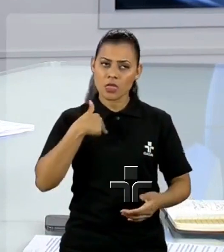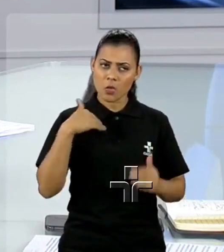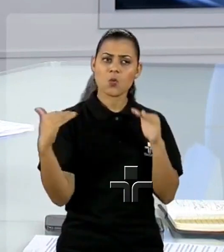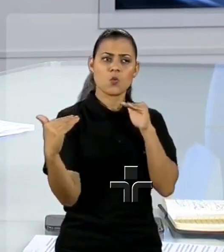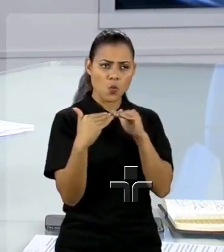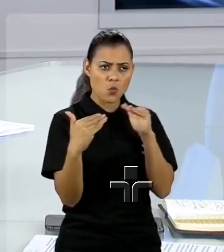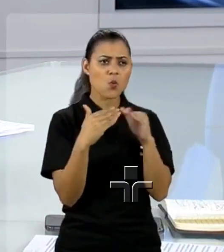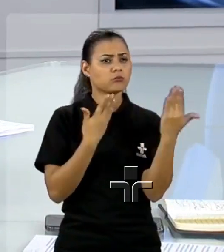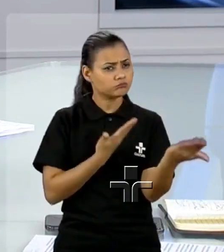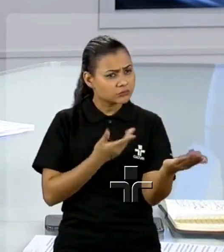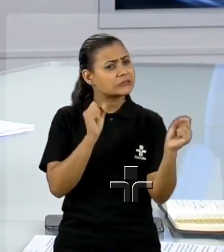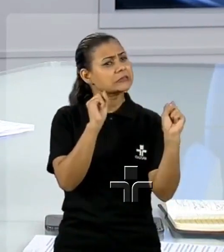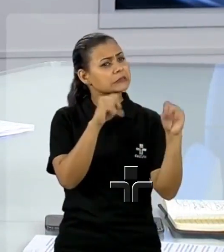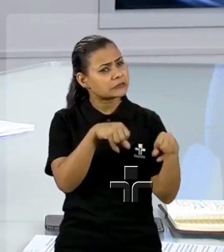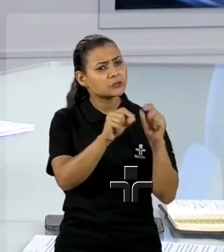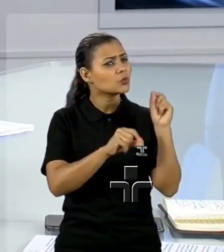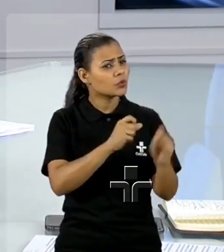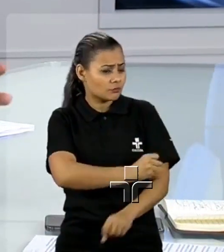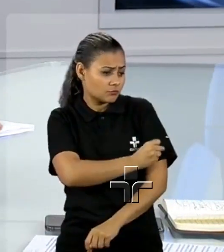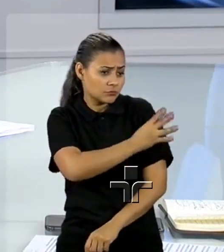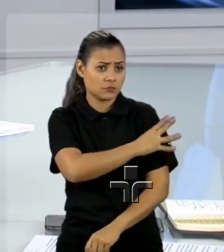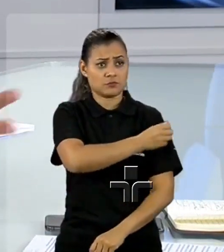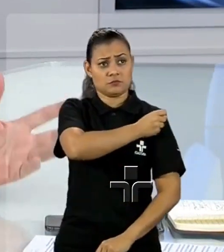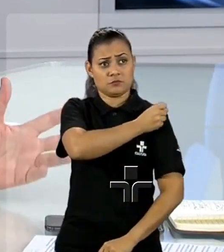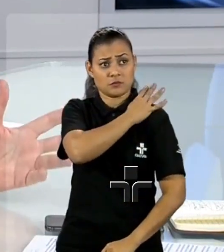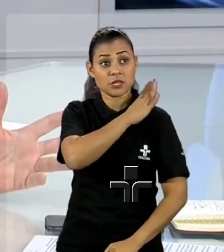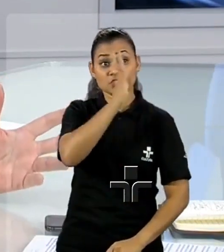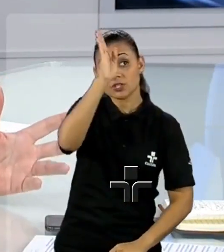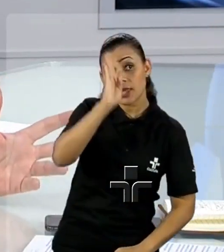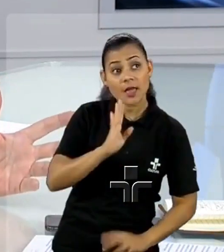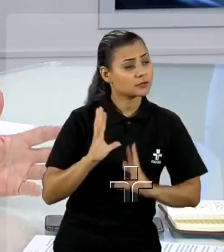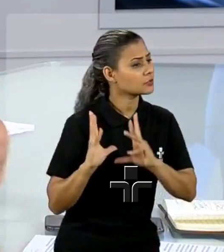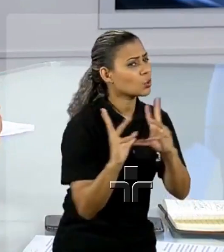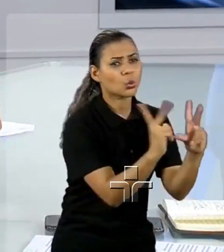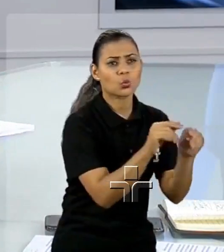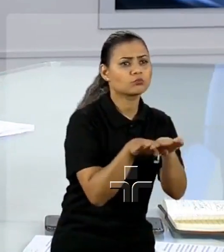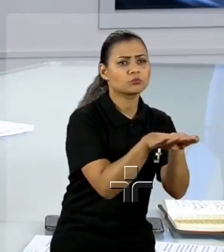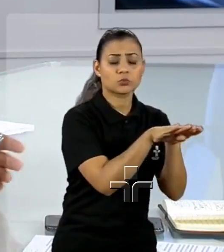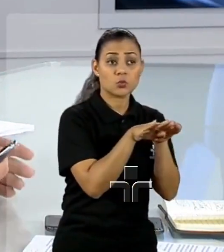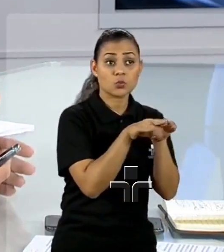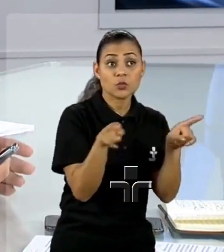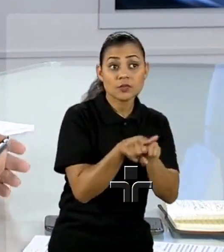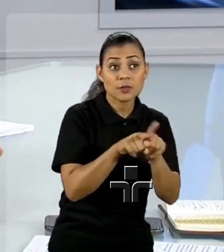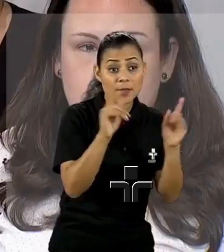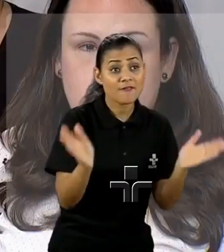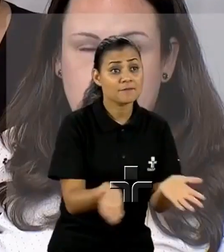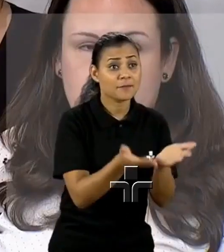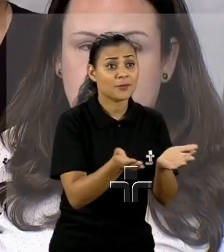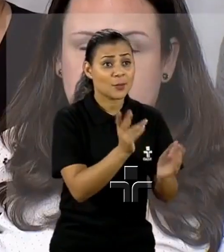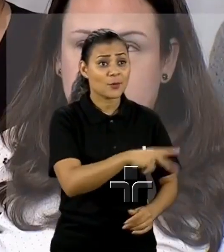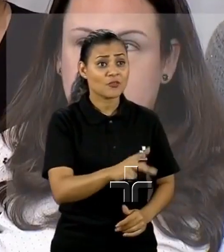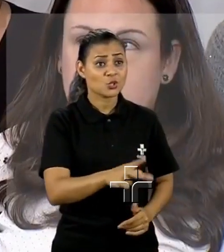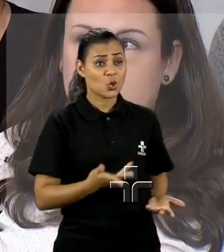né, disponibilizar ensino fundamental e médio para gratuito para todos, né, e valorizar esse profissional que faz a